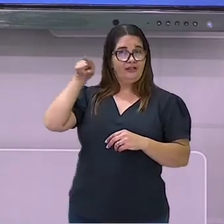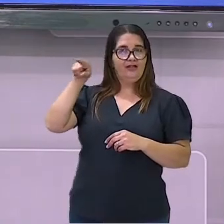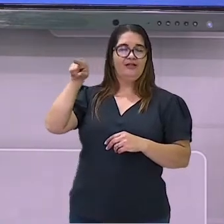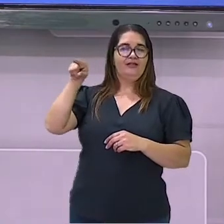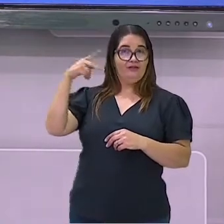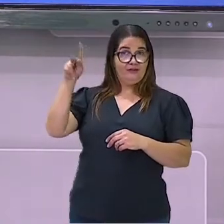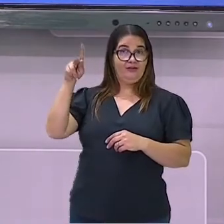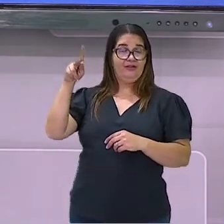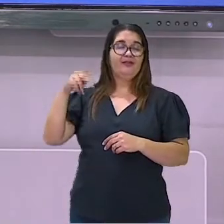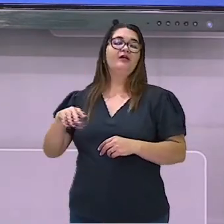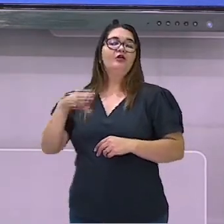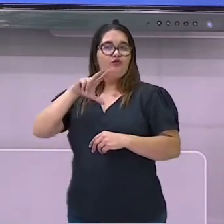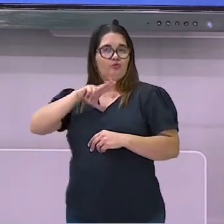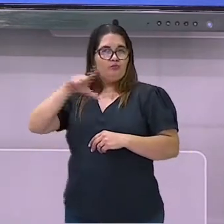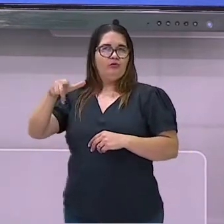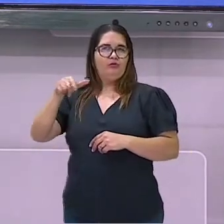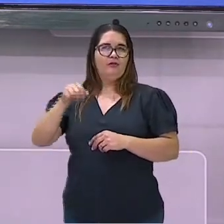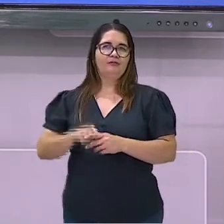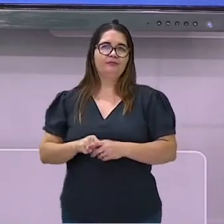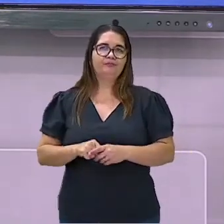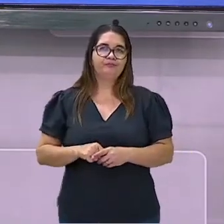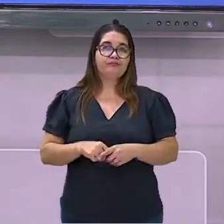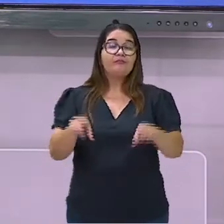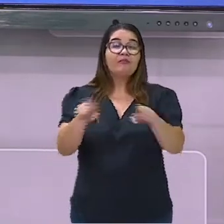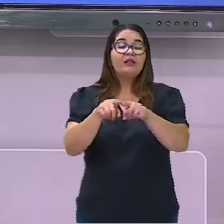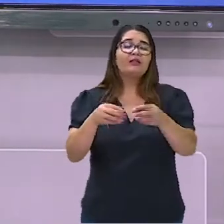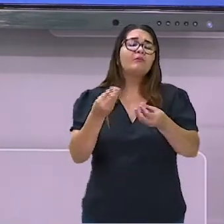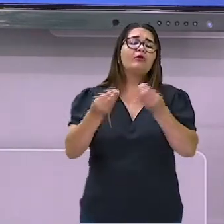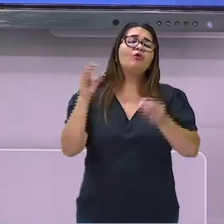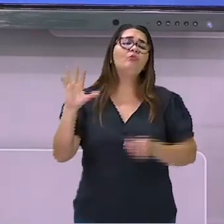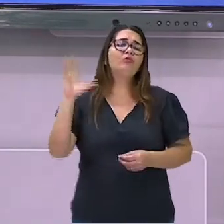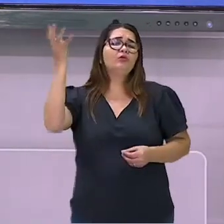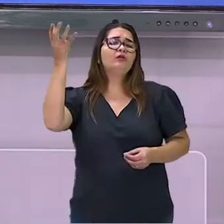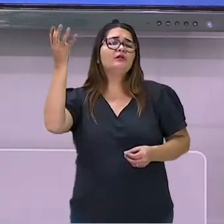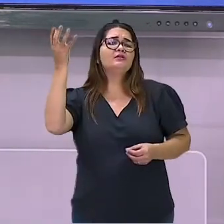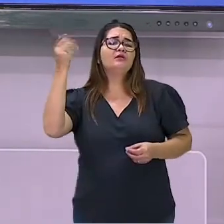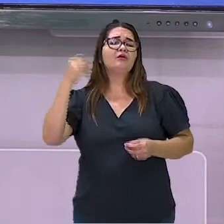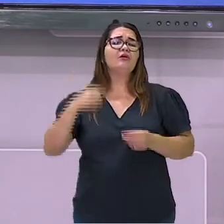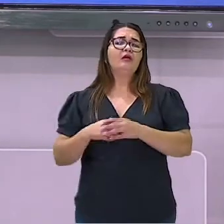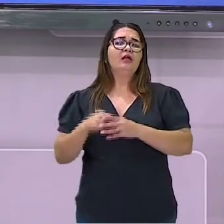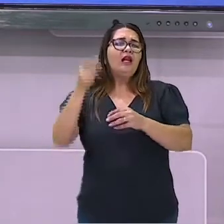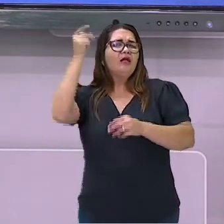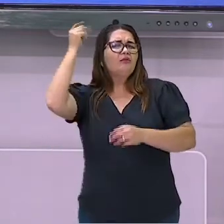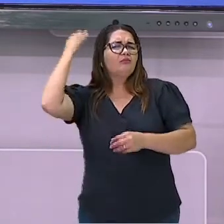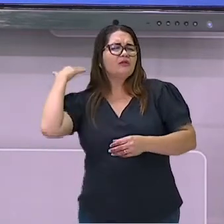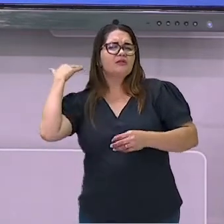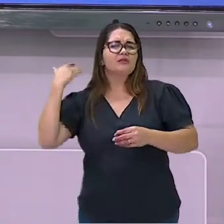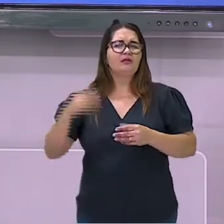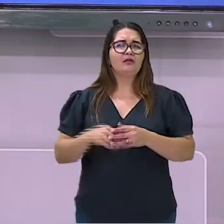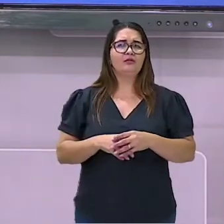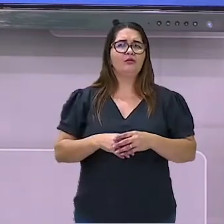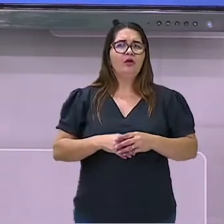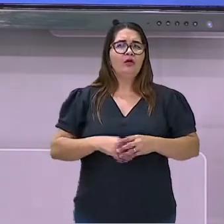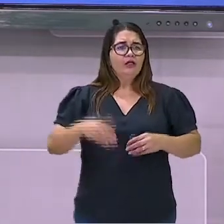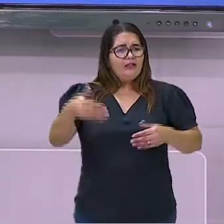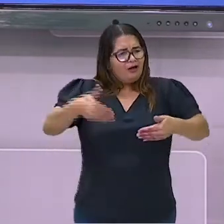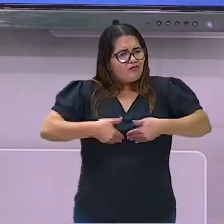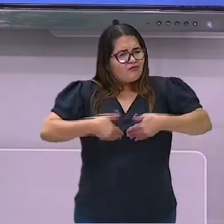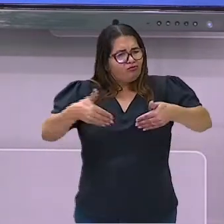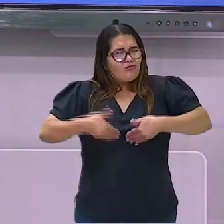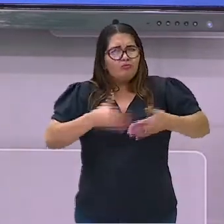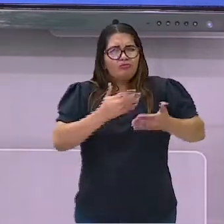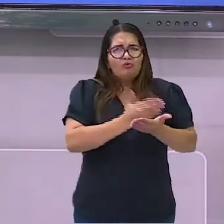até mesmo uma horta e teve uma fome generalizada. Aí depois a coroa viu que o povo